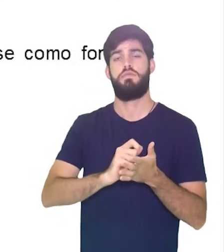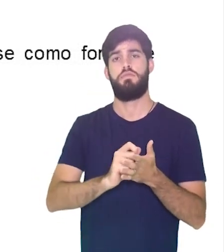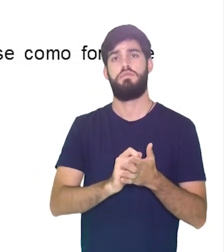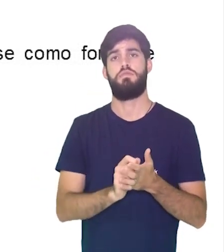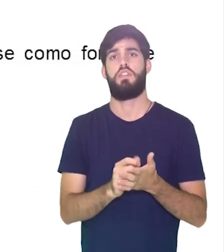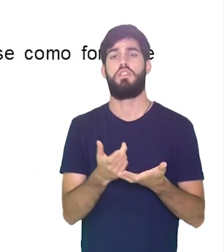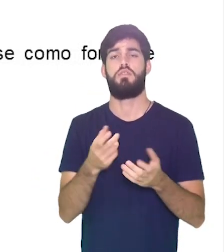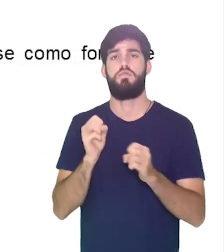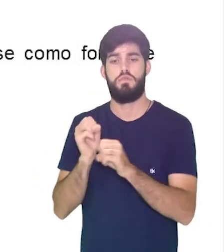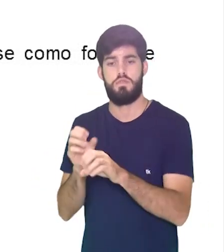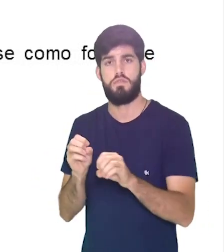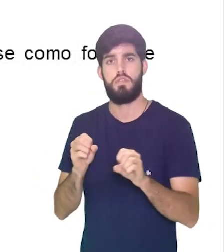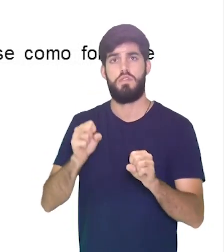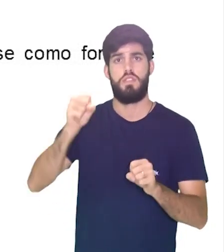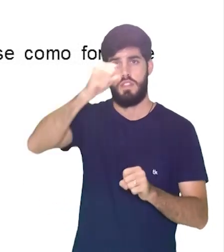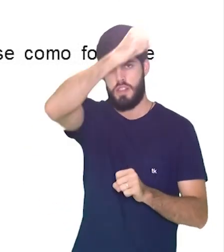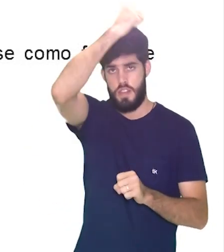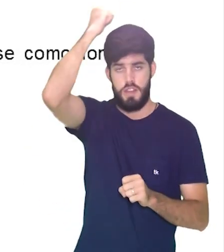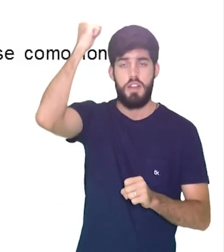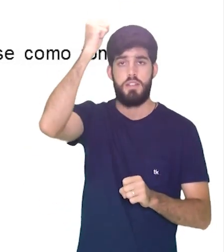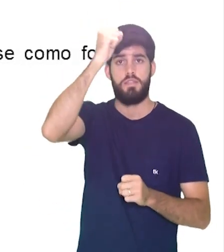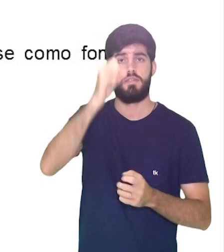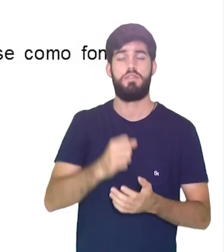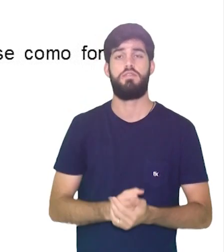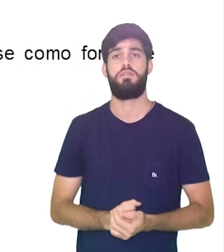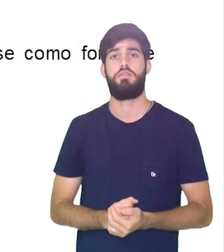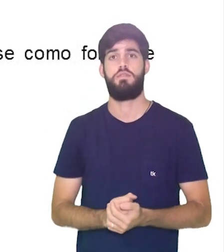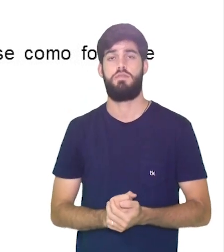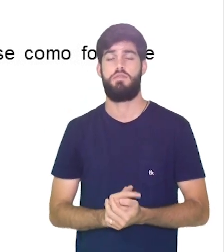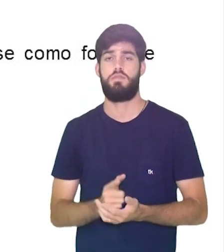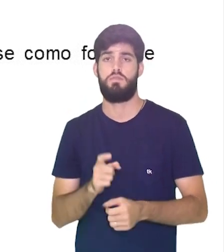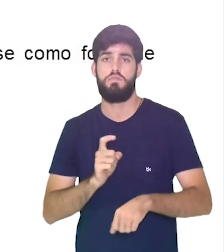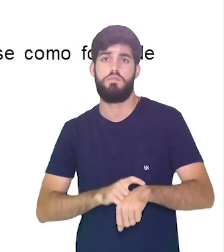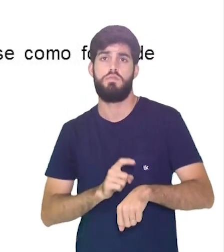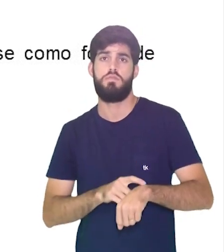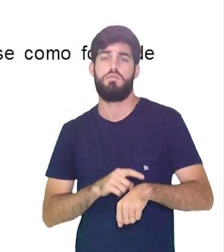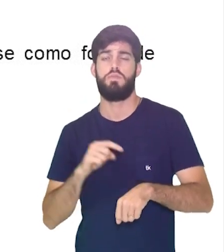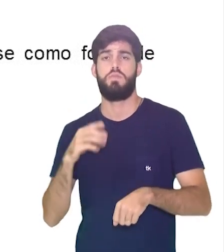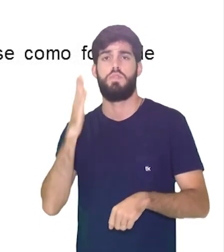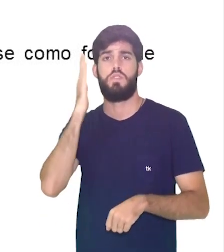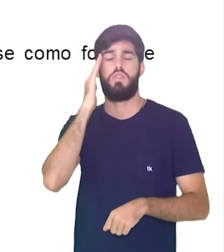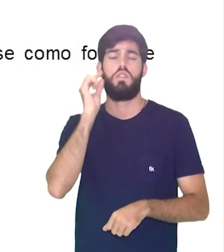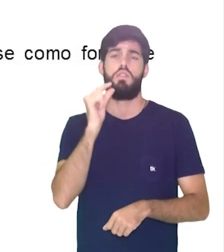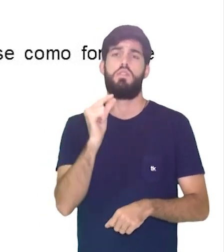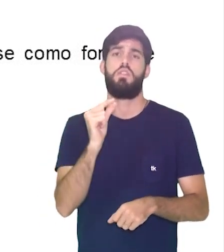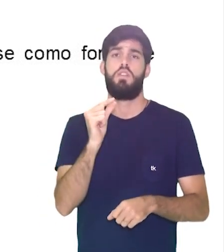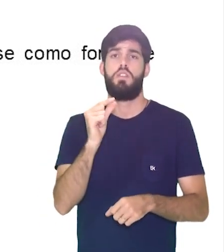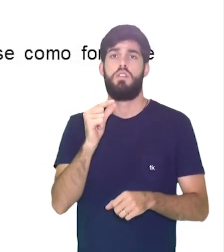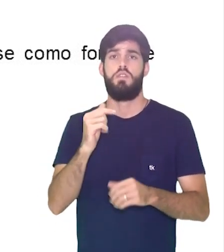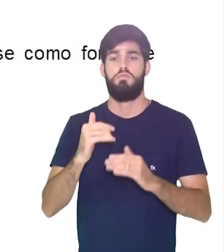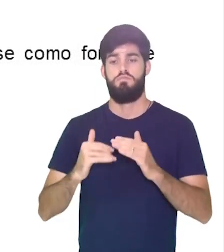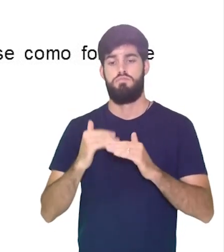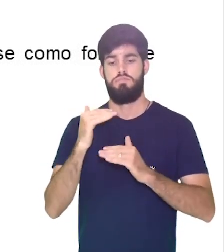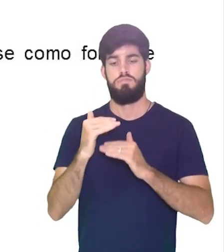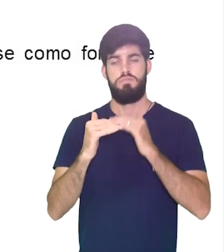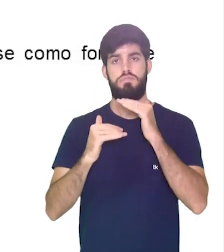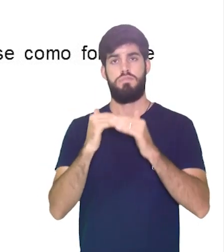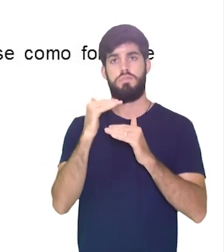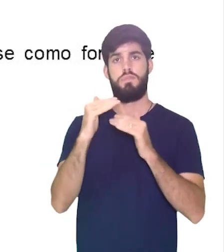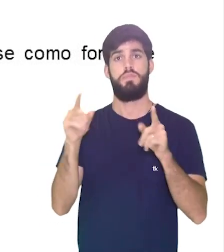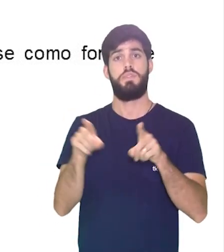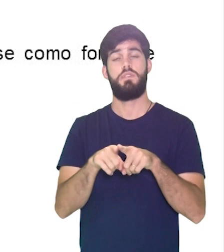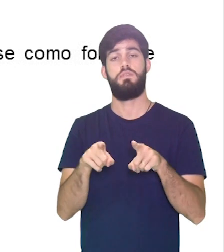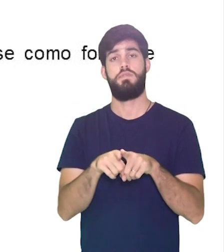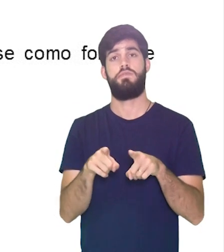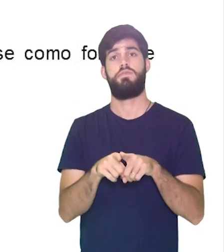dos ensinamentos sagrados. Então, nesse momento aqui a gente vai entender um pouco acerca da evolução e a